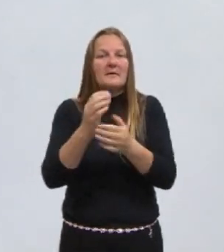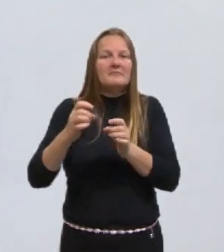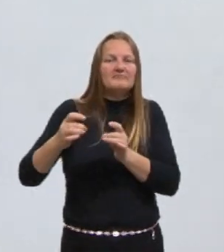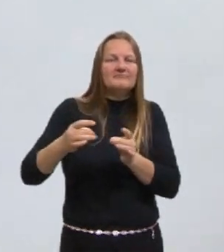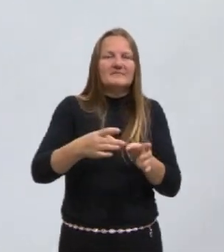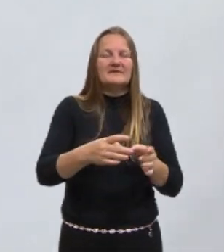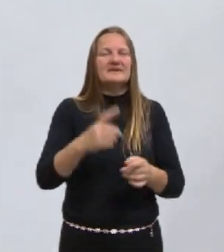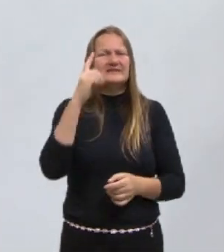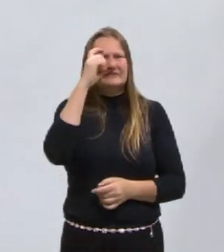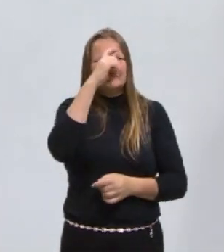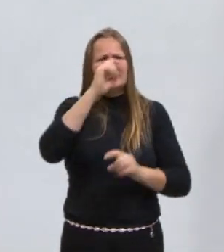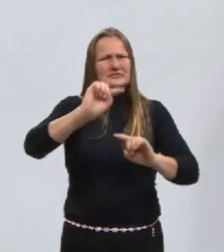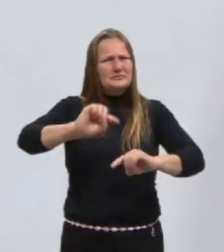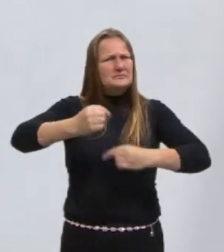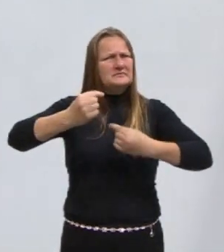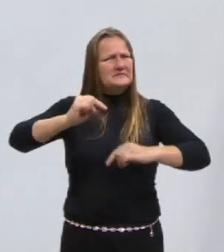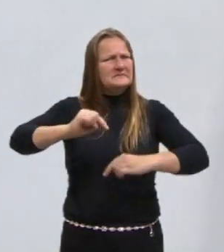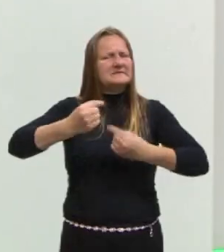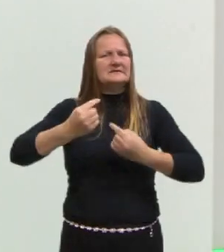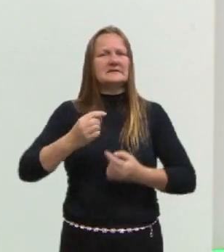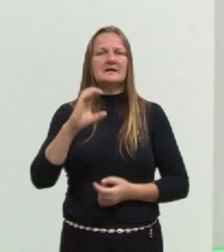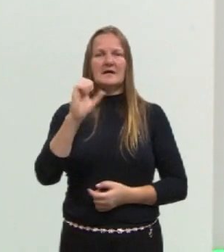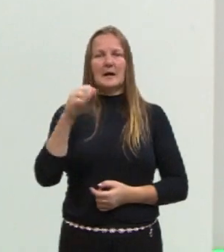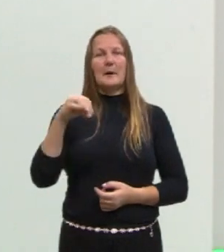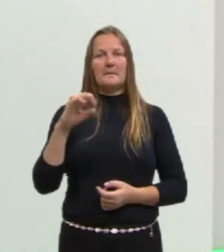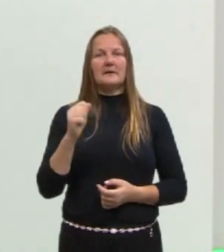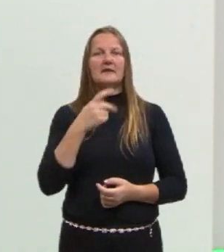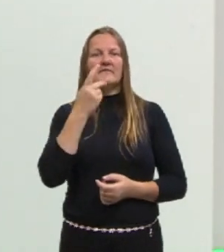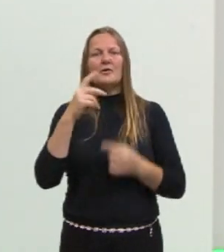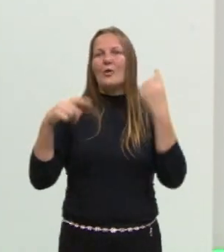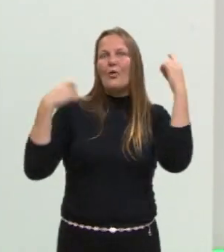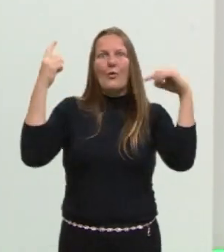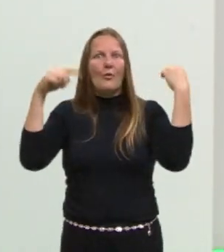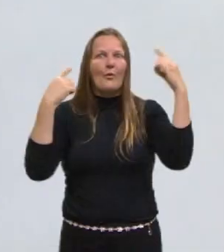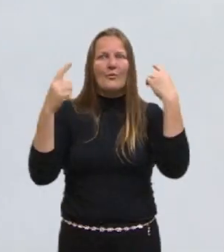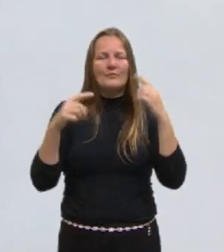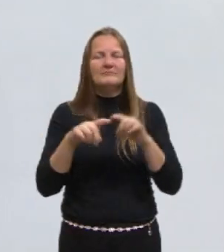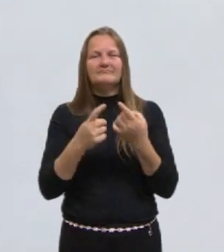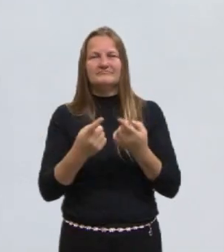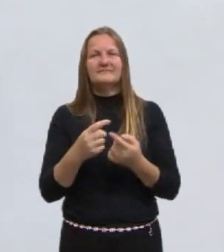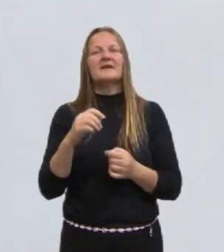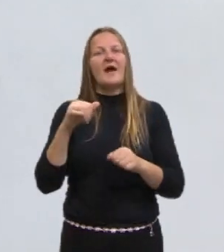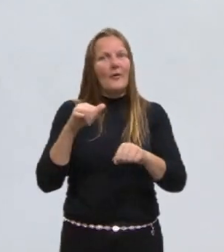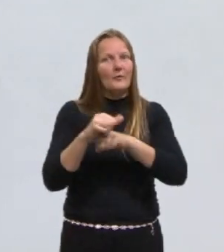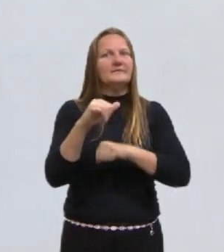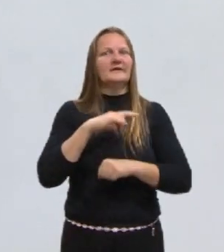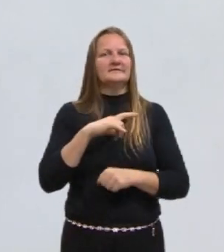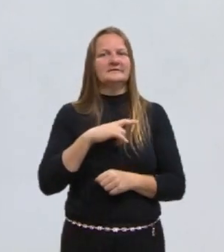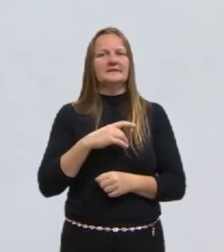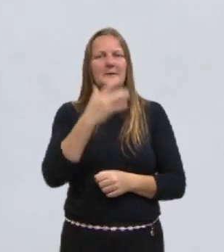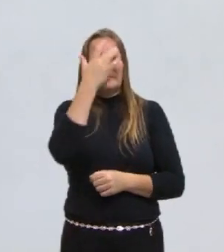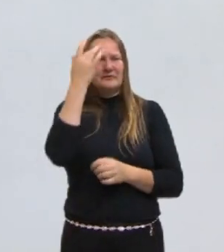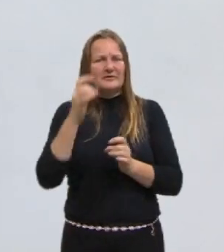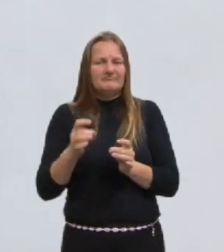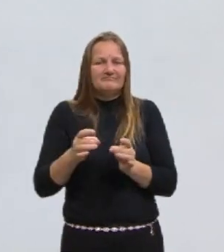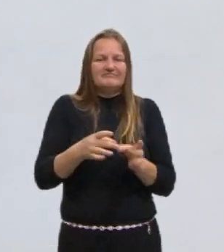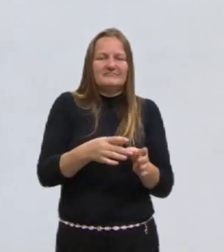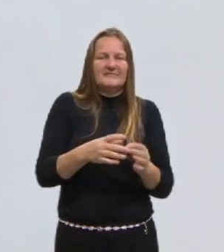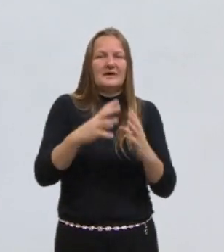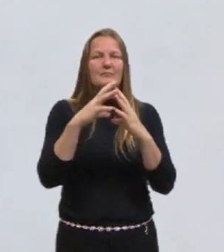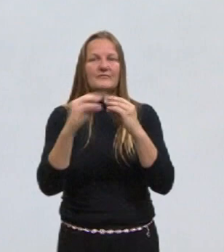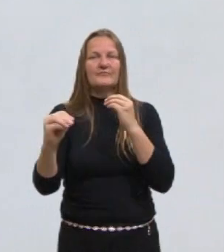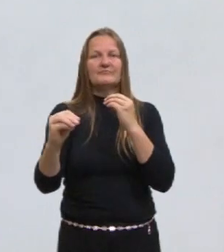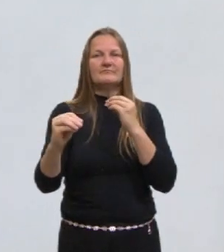mais difíceis, como a Camila falou lá no início, né, a gente é louco. Então, acontece isso, né, da evasão ser um pouco maior nesses